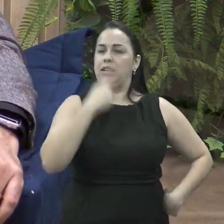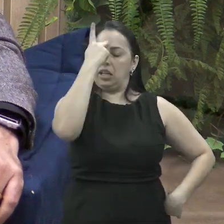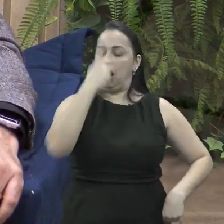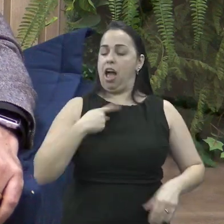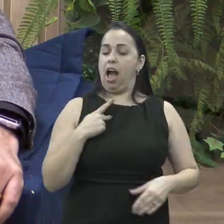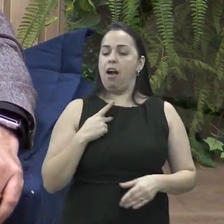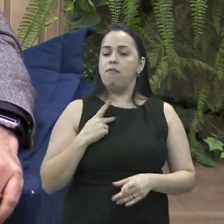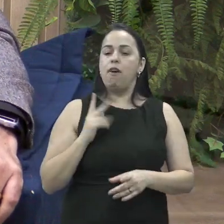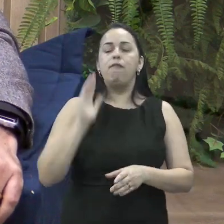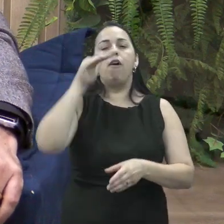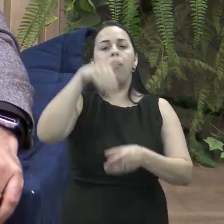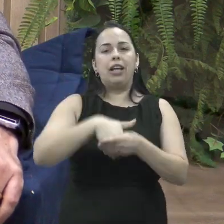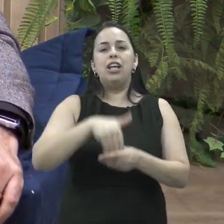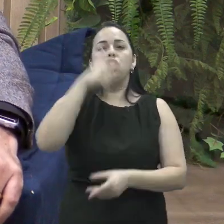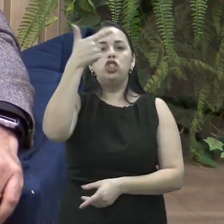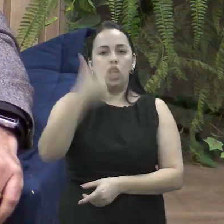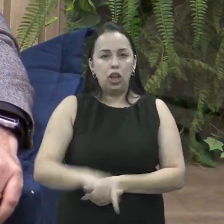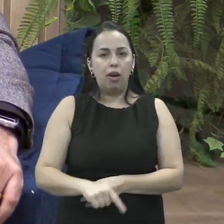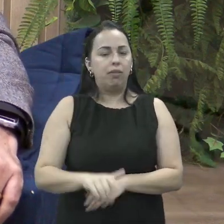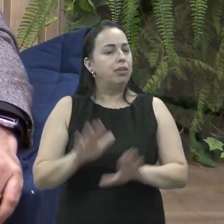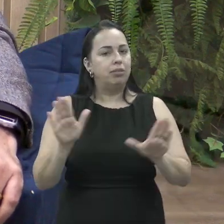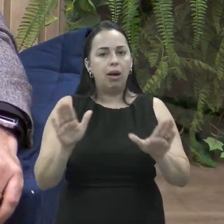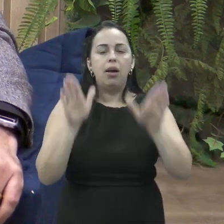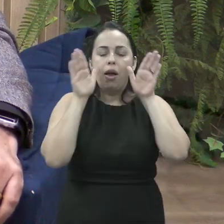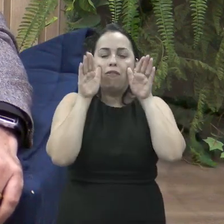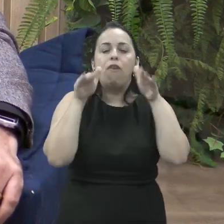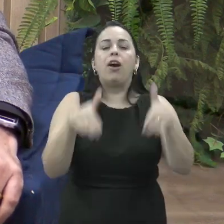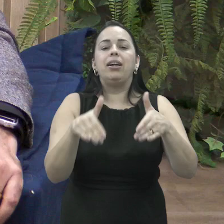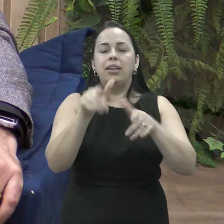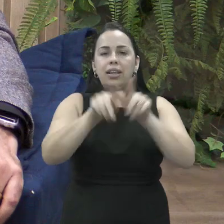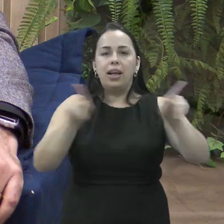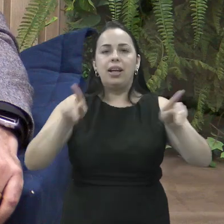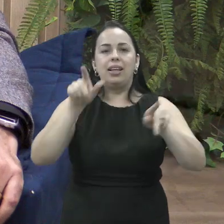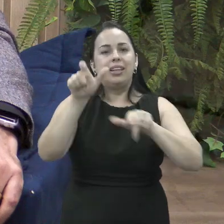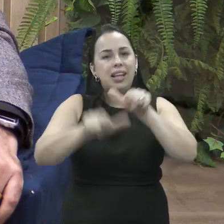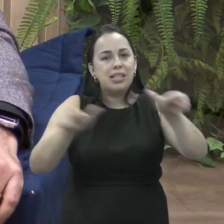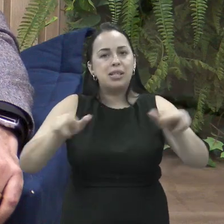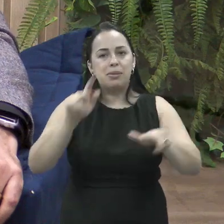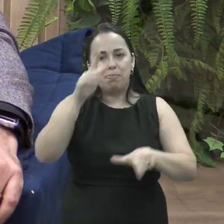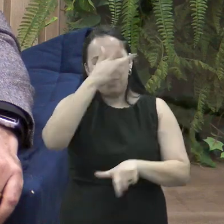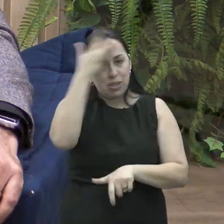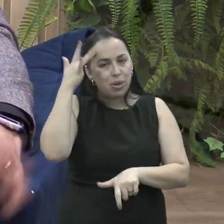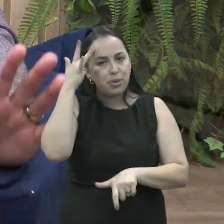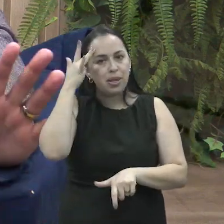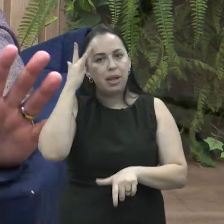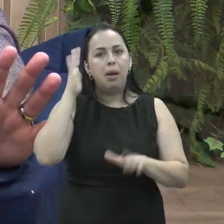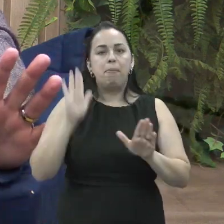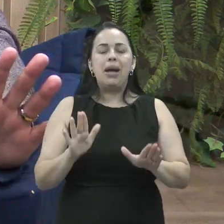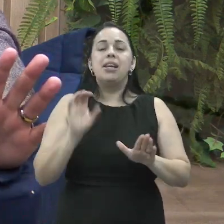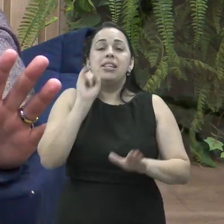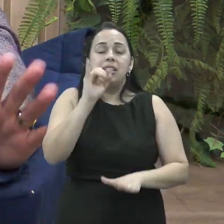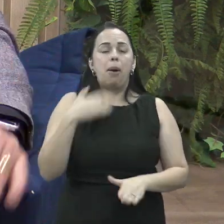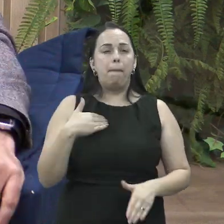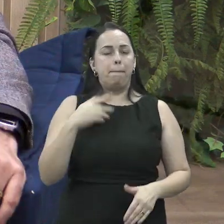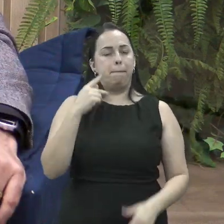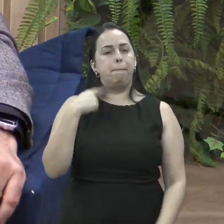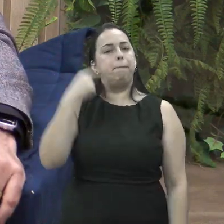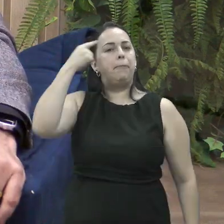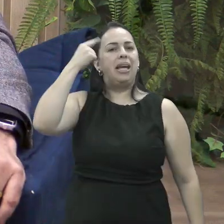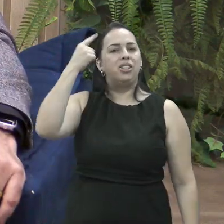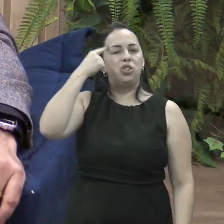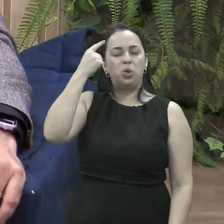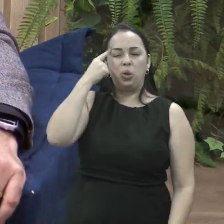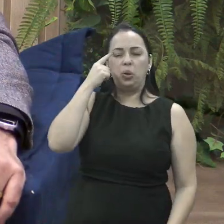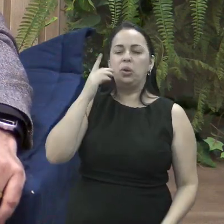grupo político. Quando eu legislo apenas pensando no grupo político, eu acabo sendo uma oposição que eu chamo de uma oposição burra. Eu sou oposição